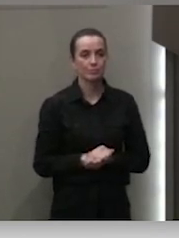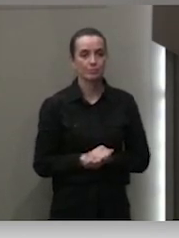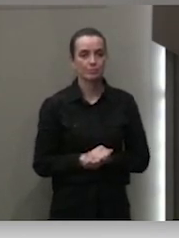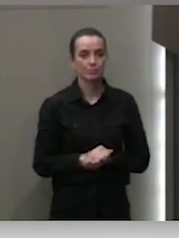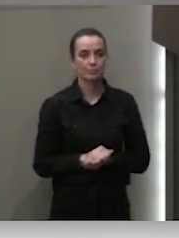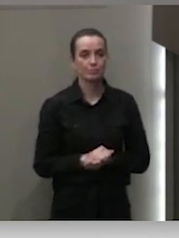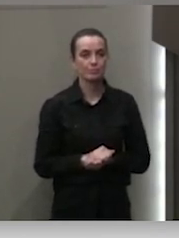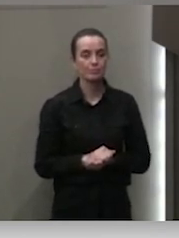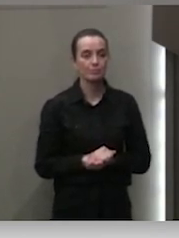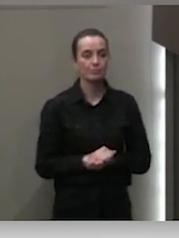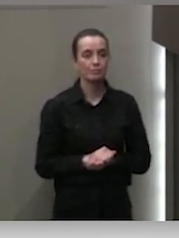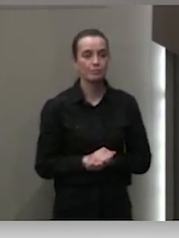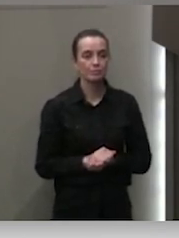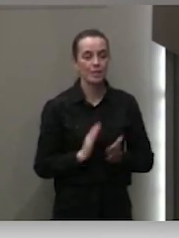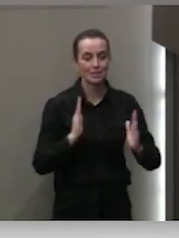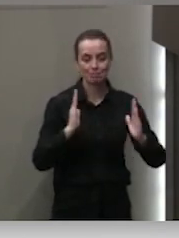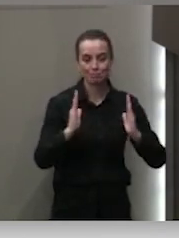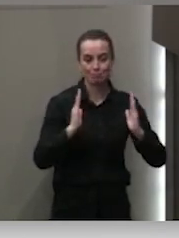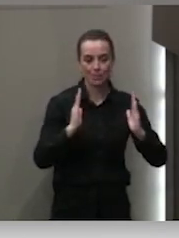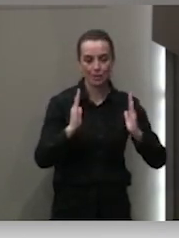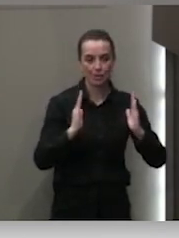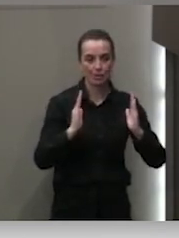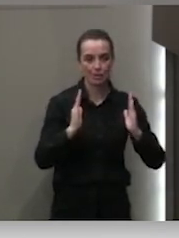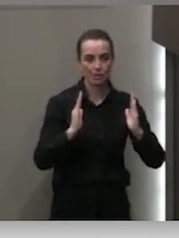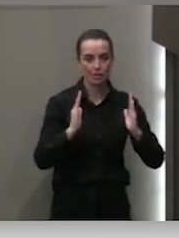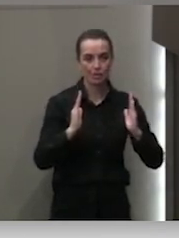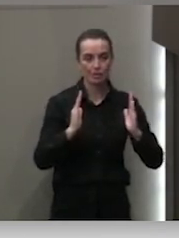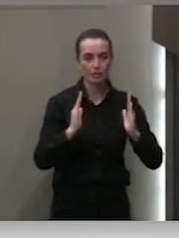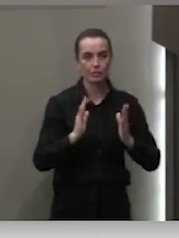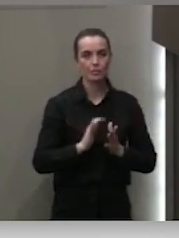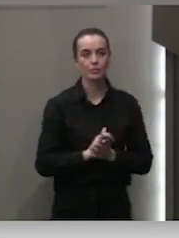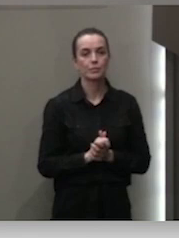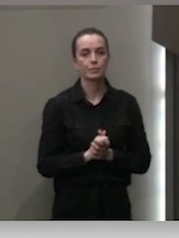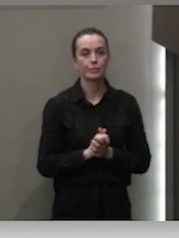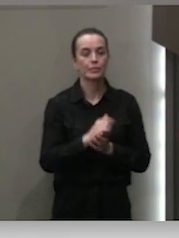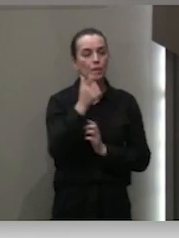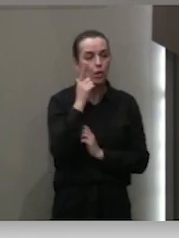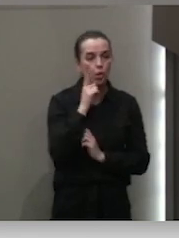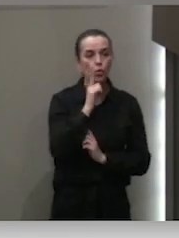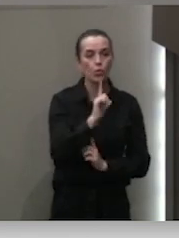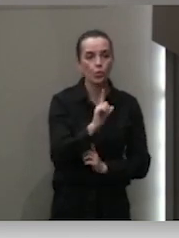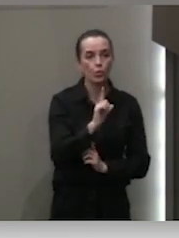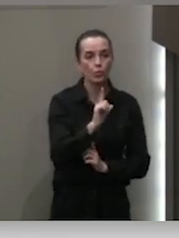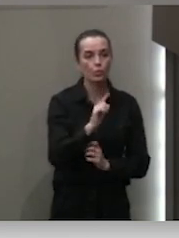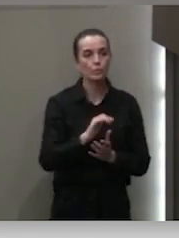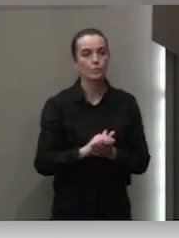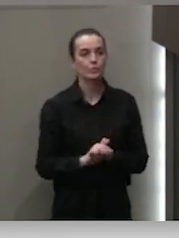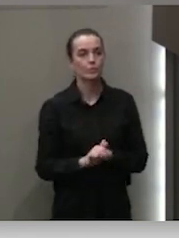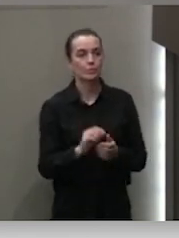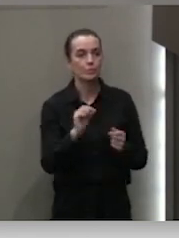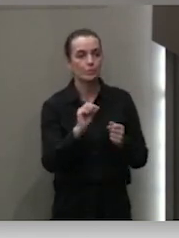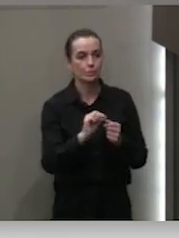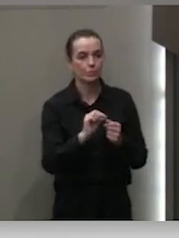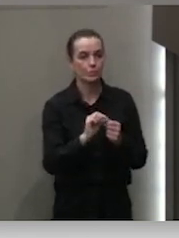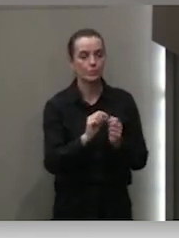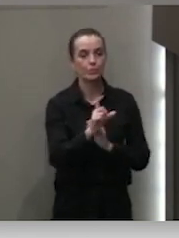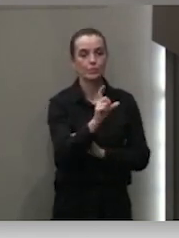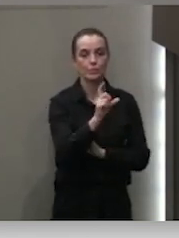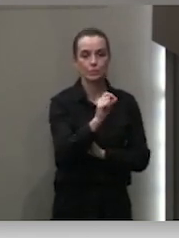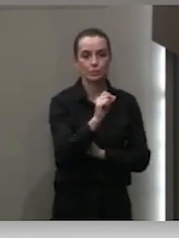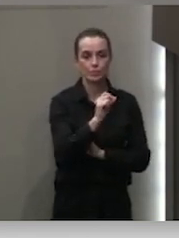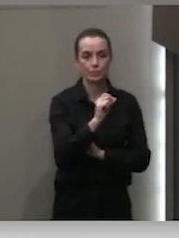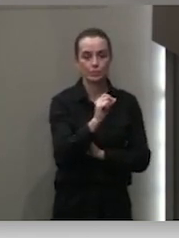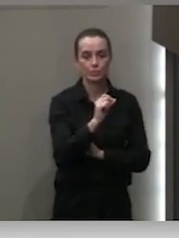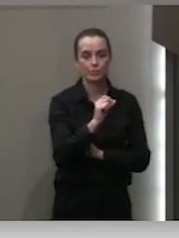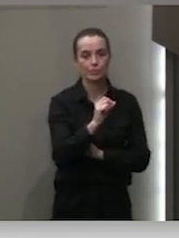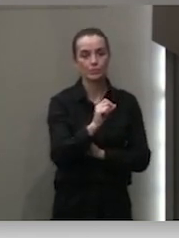fazer nesse período todo eu consegui fazer 10 projetos de